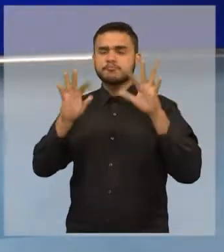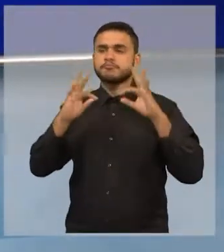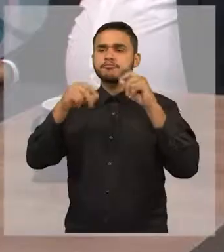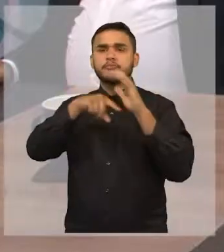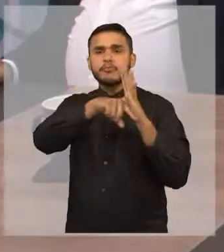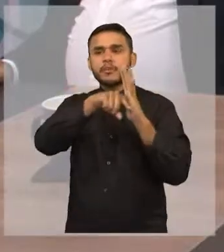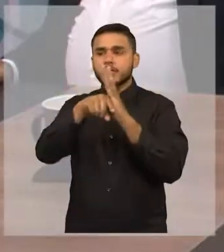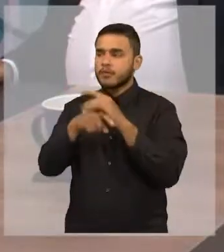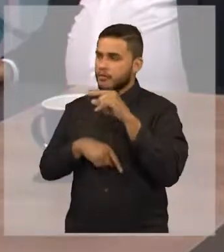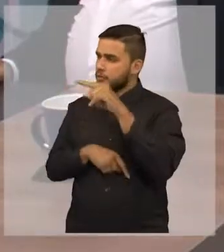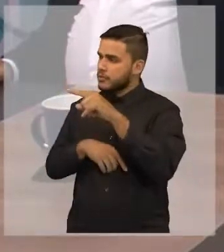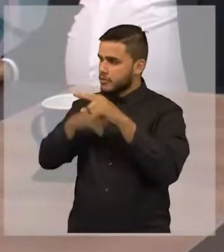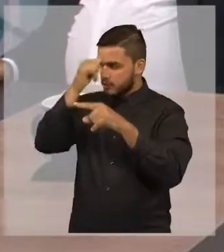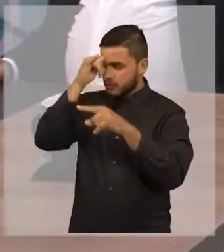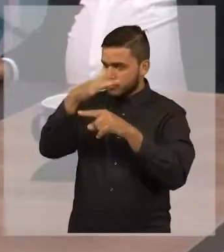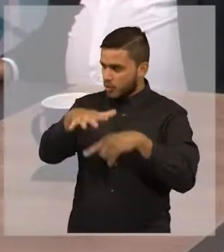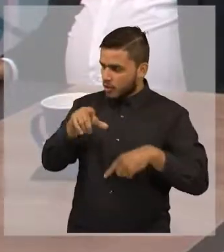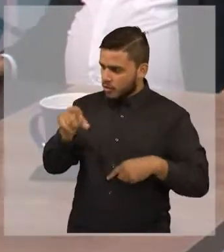um imbecil,